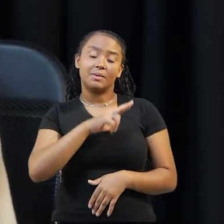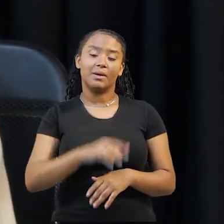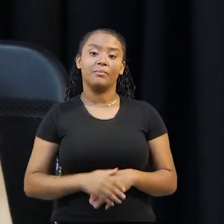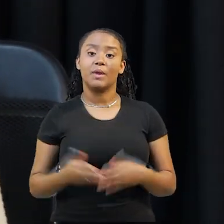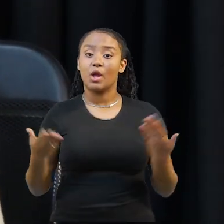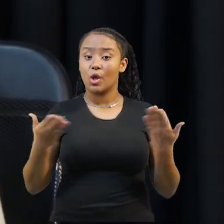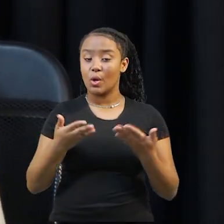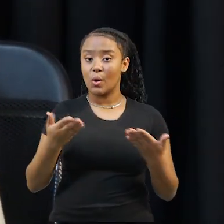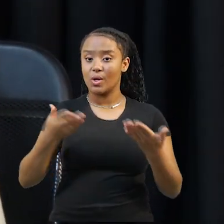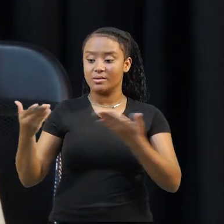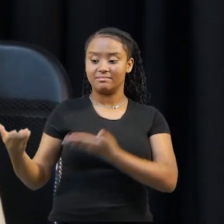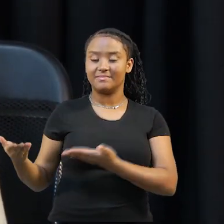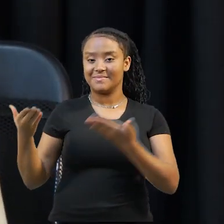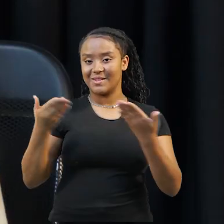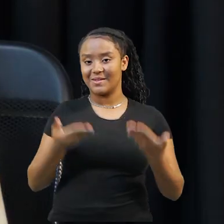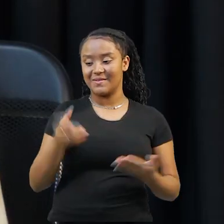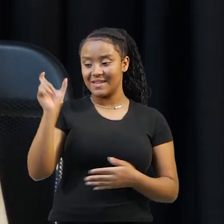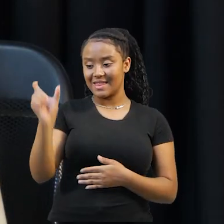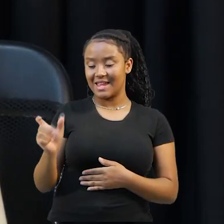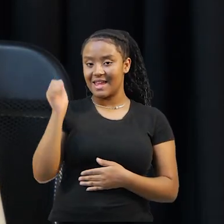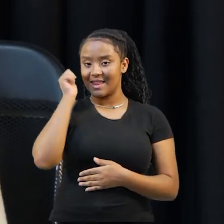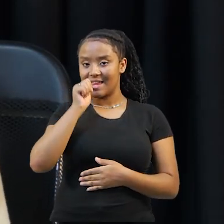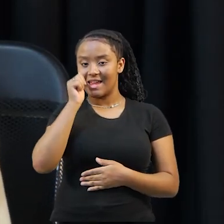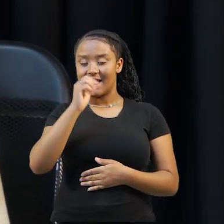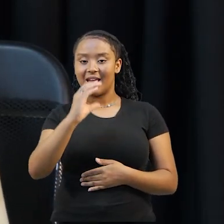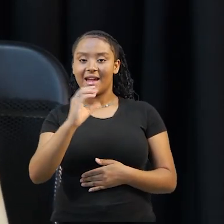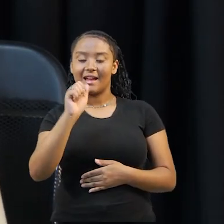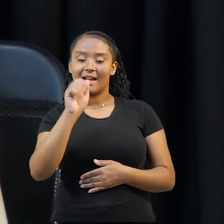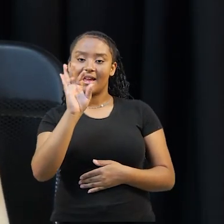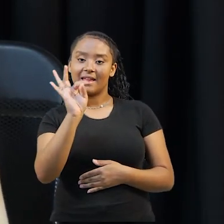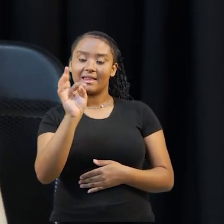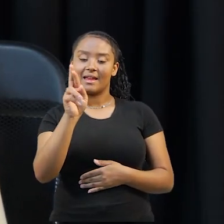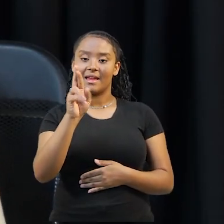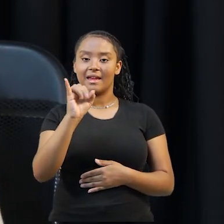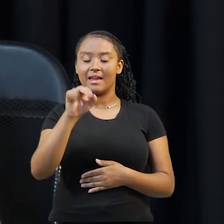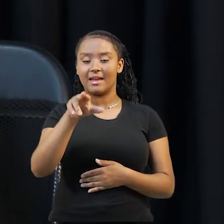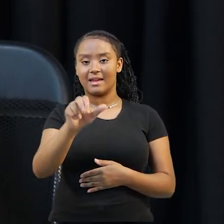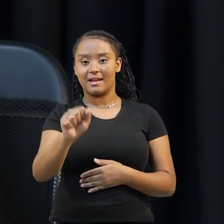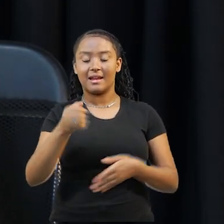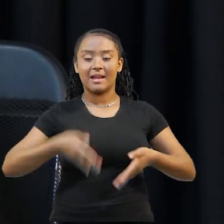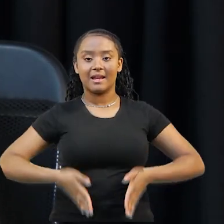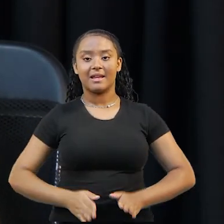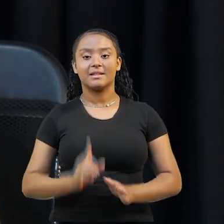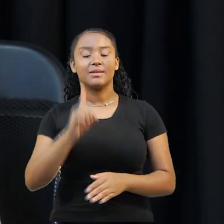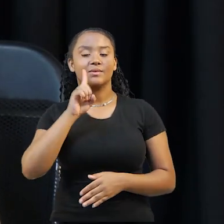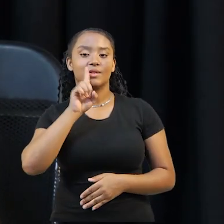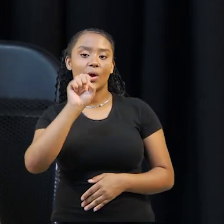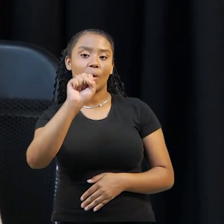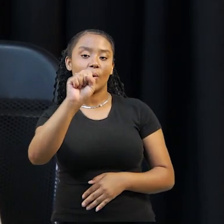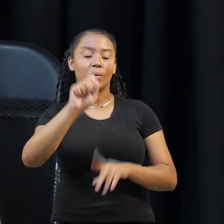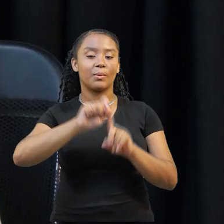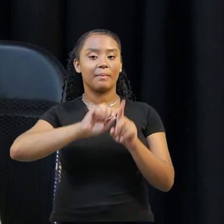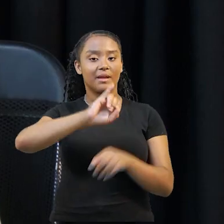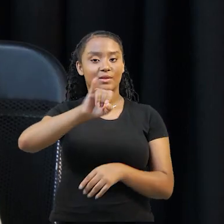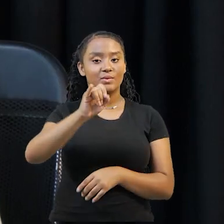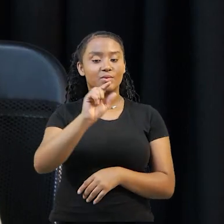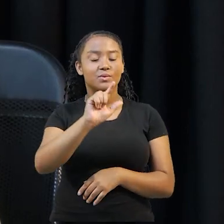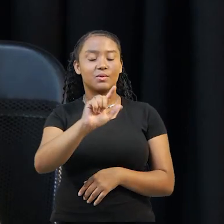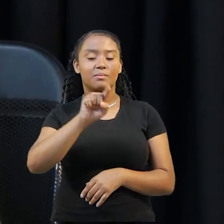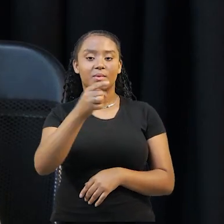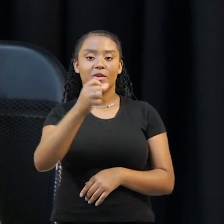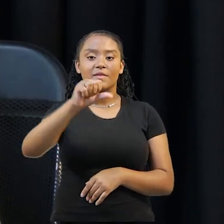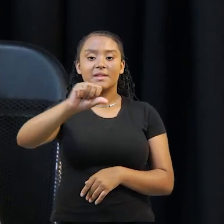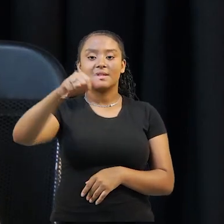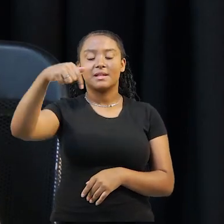convidada, ela é a Catarina Machado Azeredo, ela que nasceu em 8 de julho de 1983, em